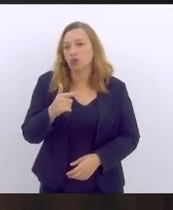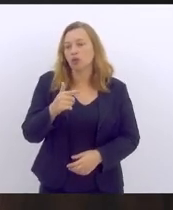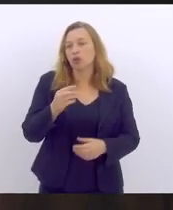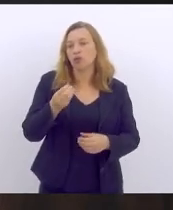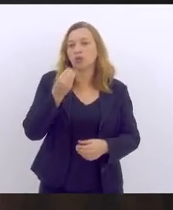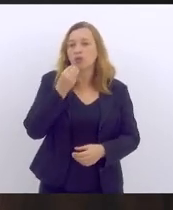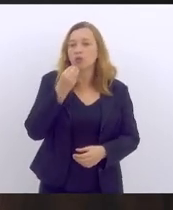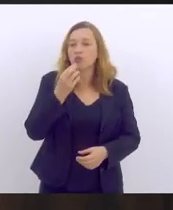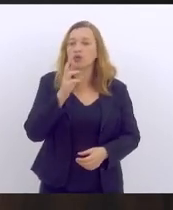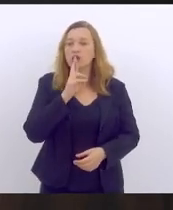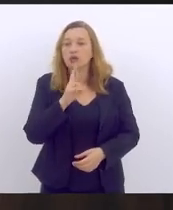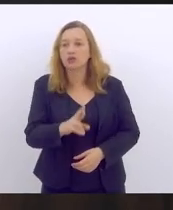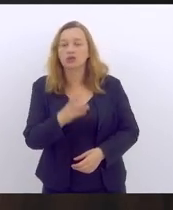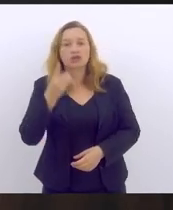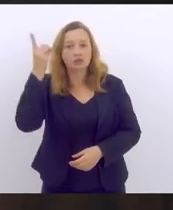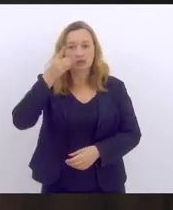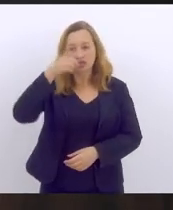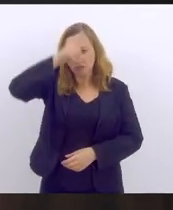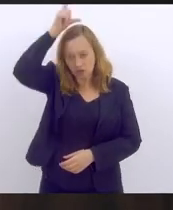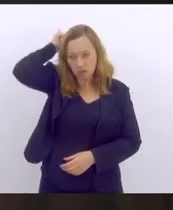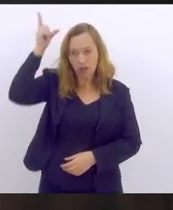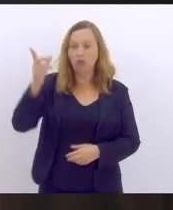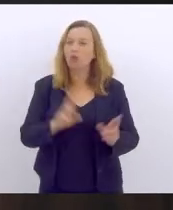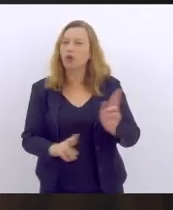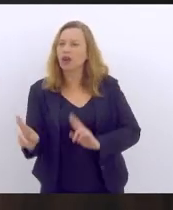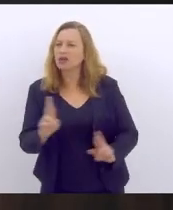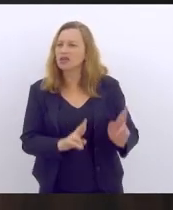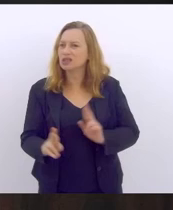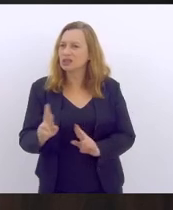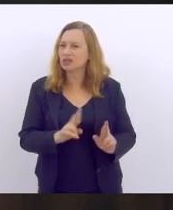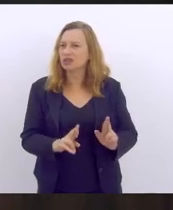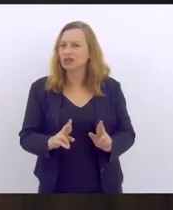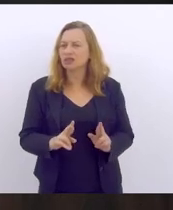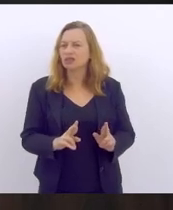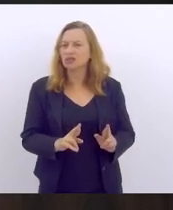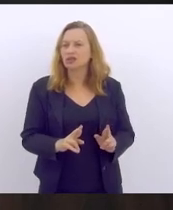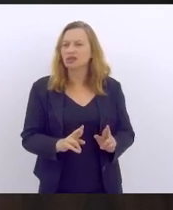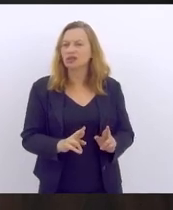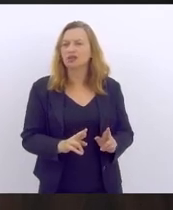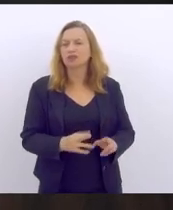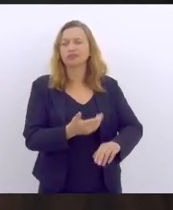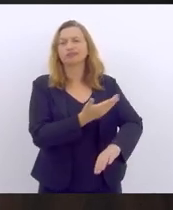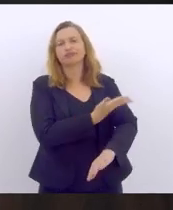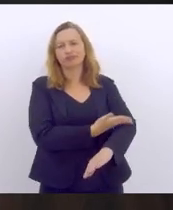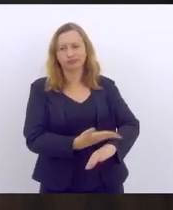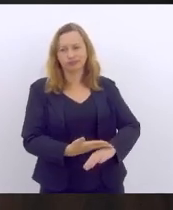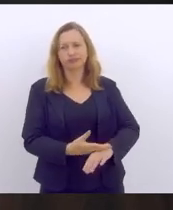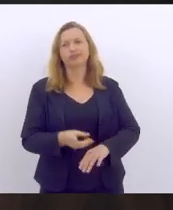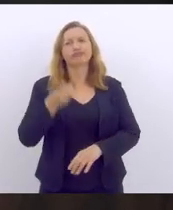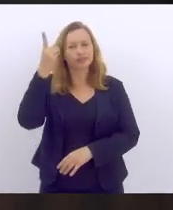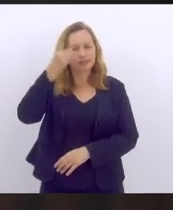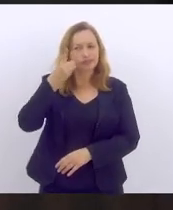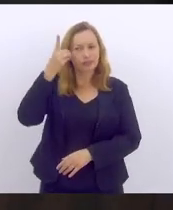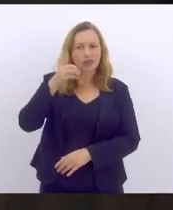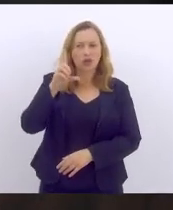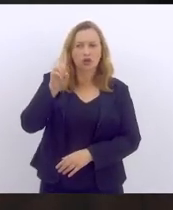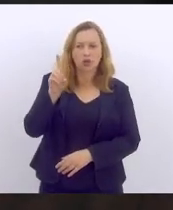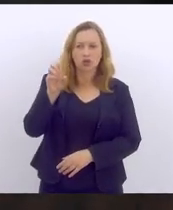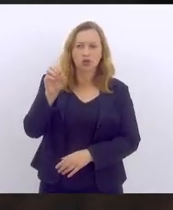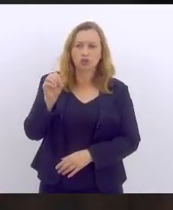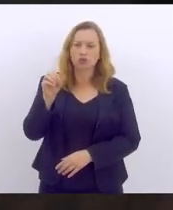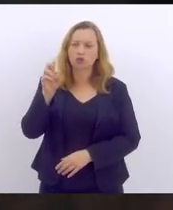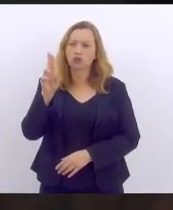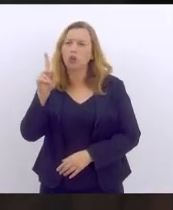Deputado Luiz Paulo com relação a trágica postura do deputado Douglas Garcia